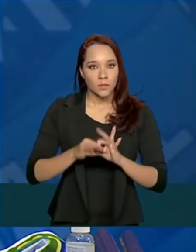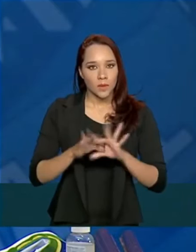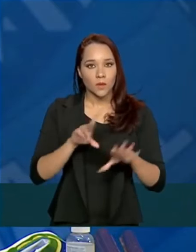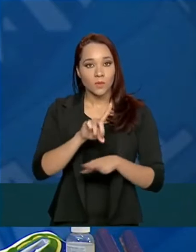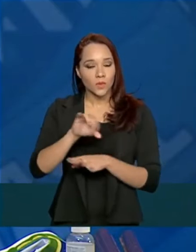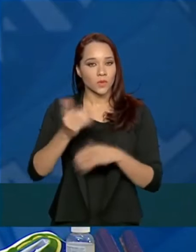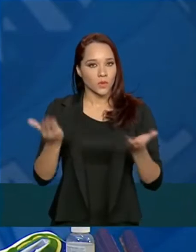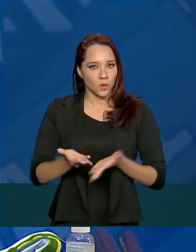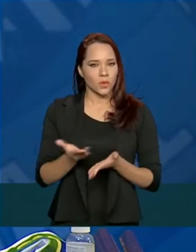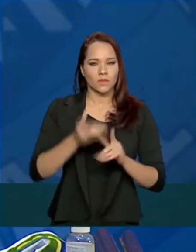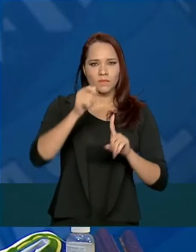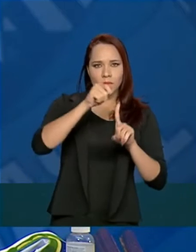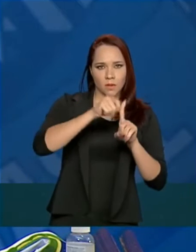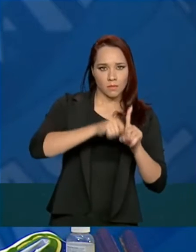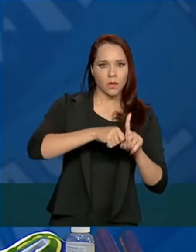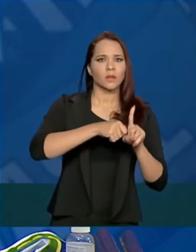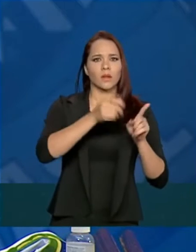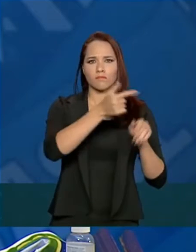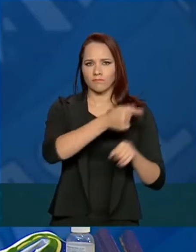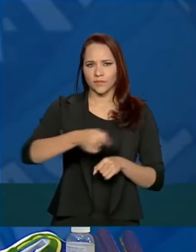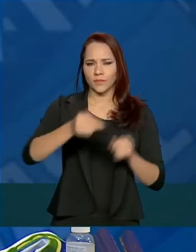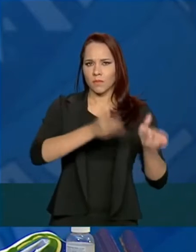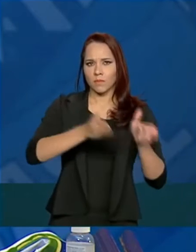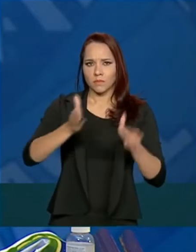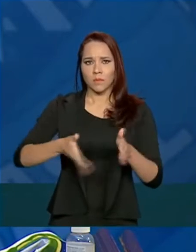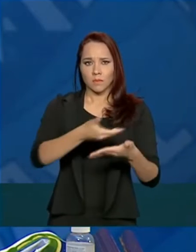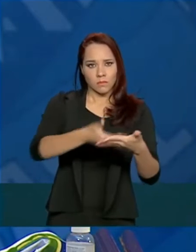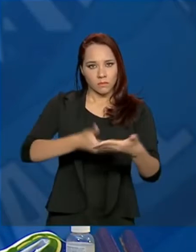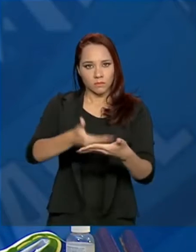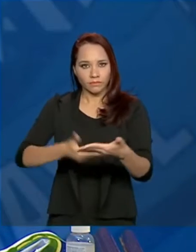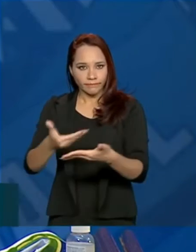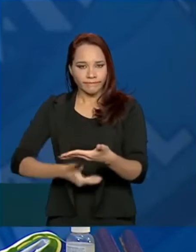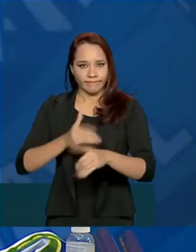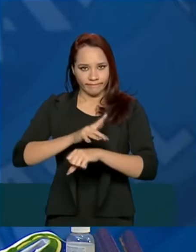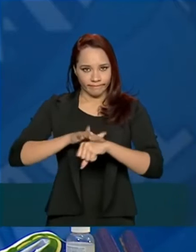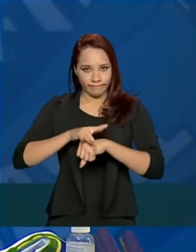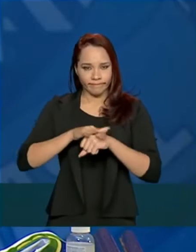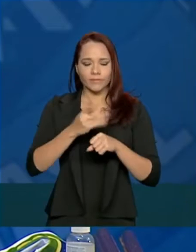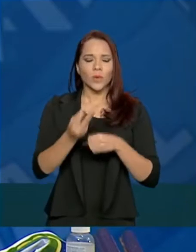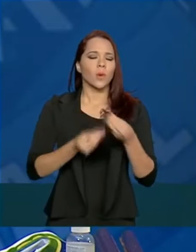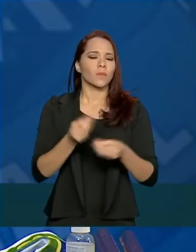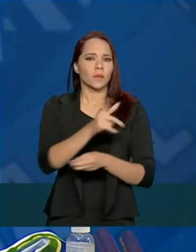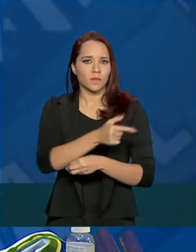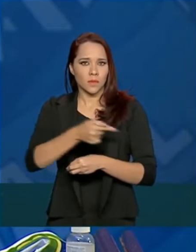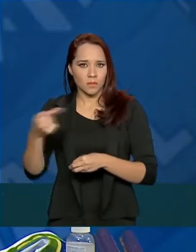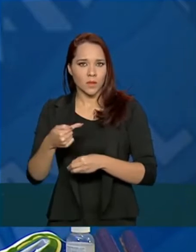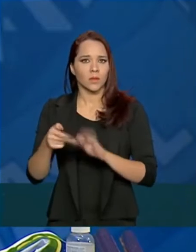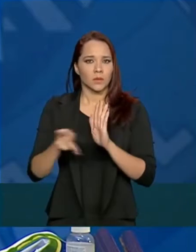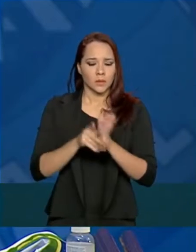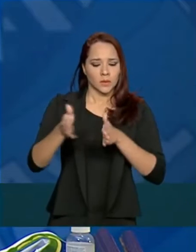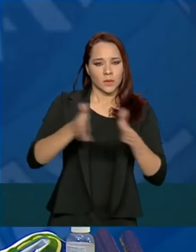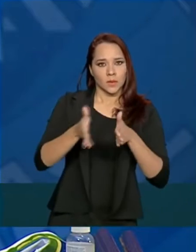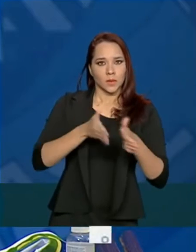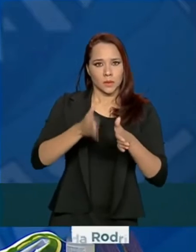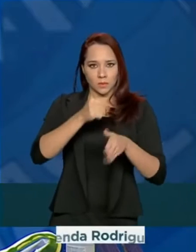hoje, de forma semanal e regular, o nosso boletim epidemiológico com relação à semana epidemiológica